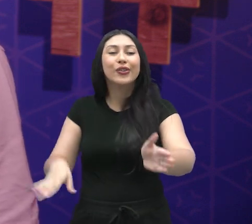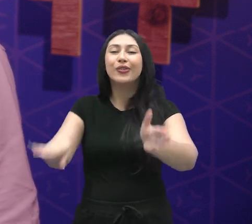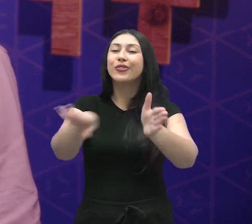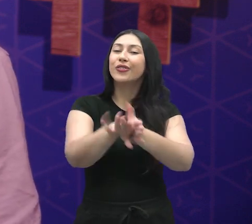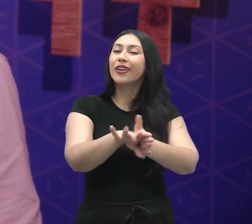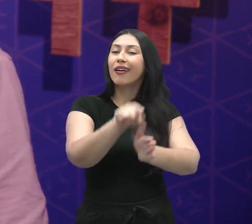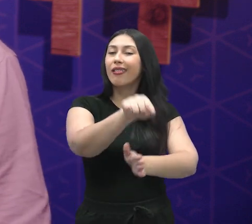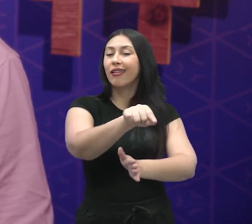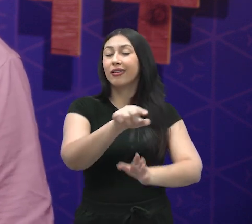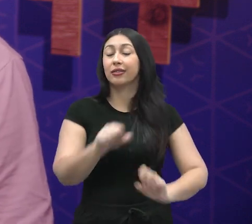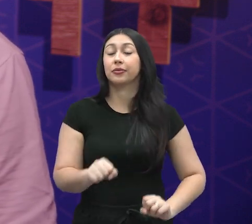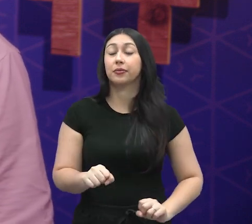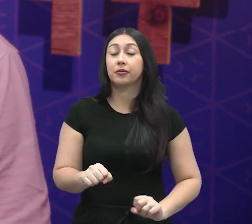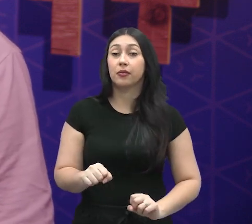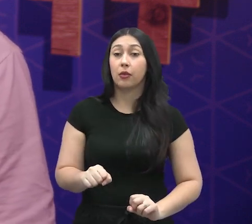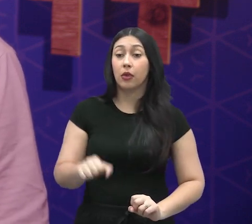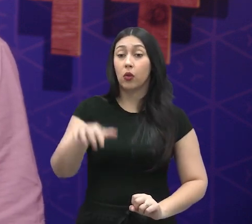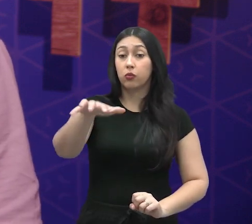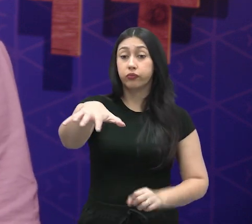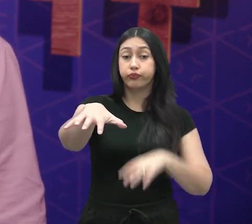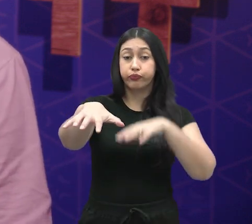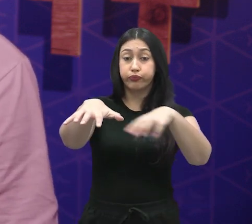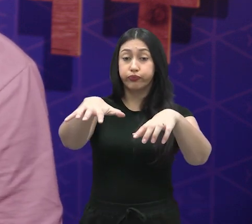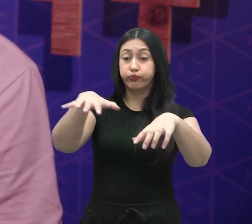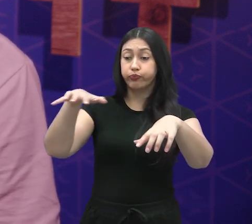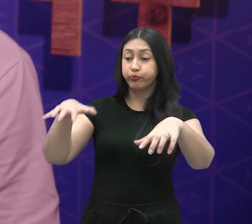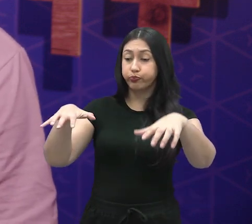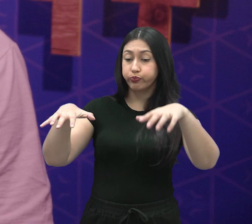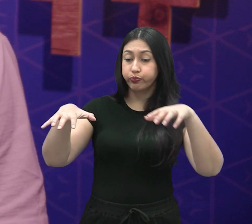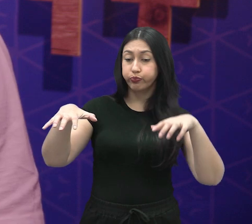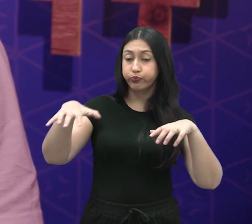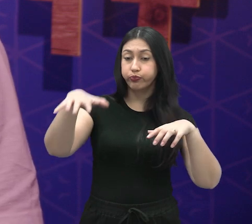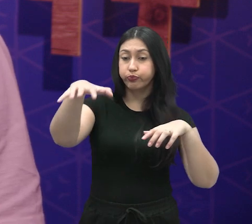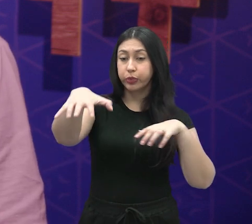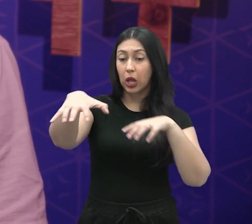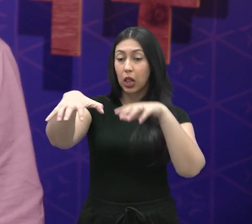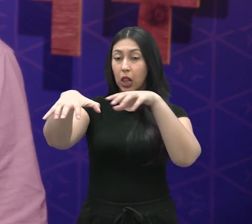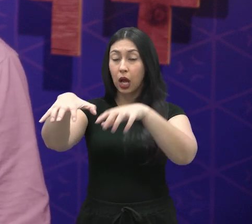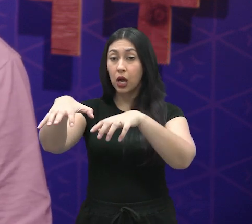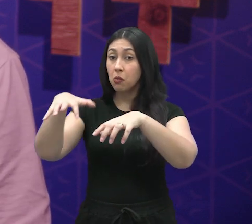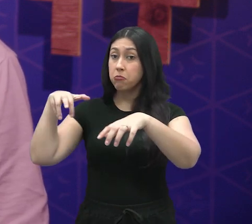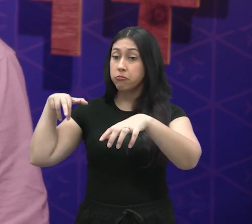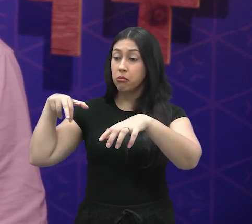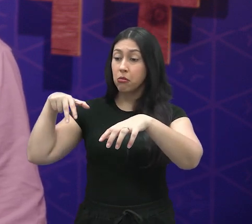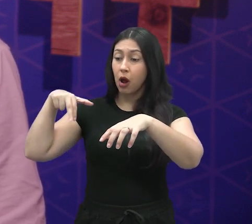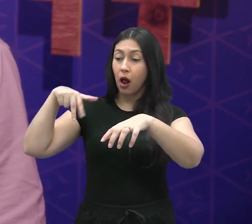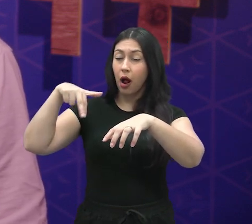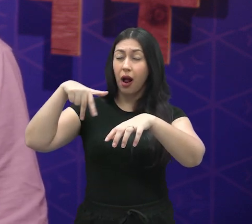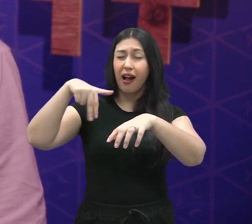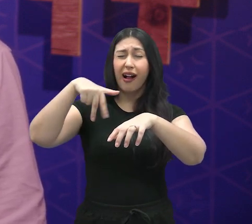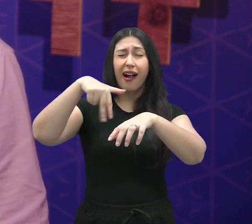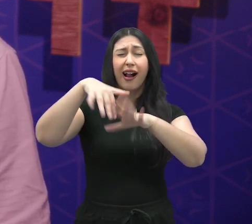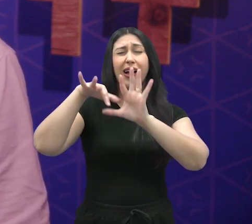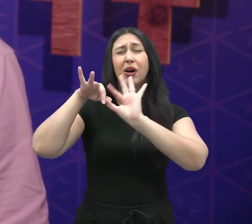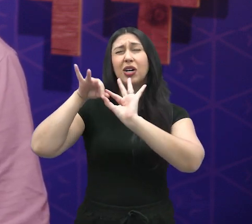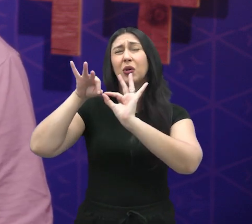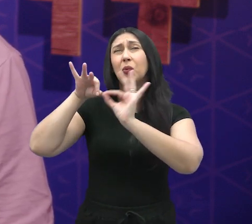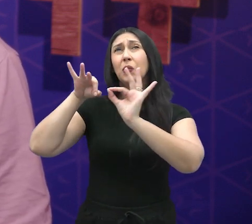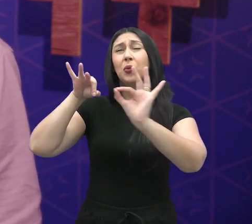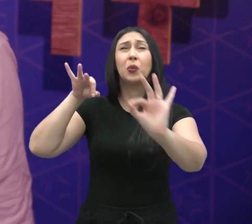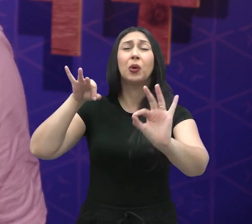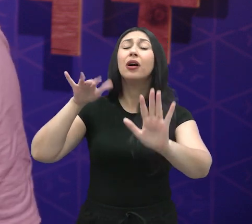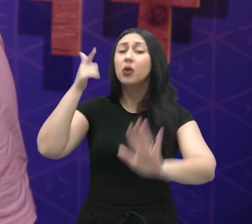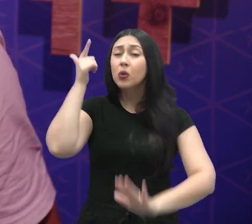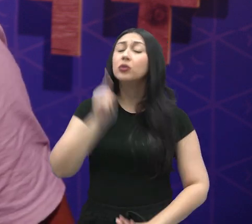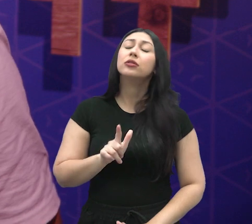entendeu? Para chegar lá. Outras partes do planeta Terra, a gente foi andando e andou pra caramba e